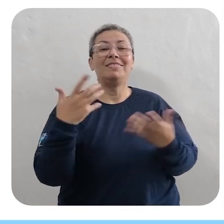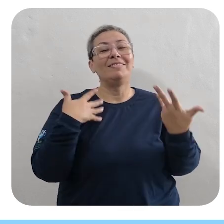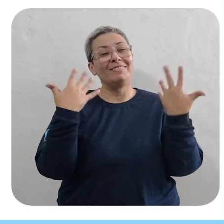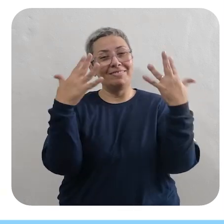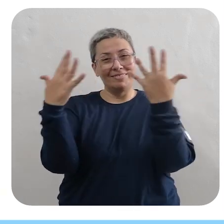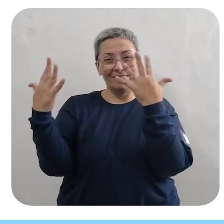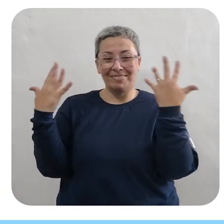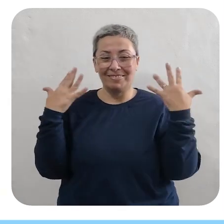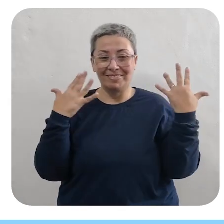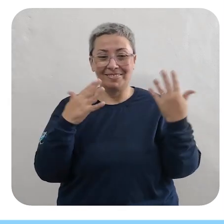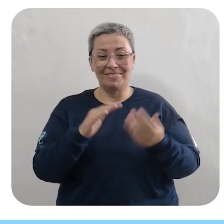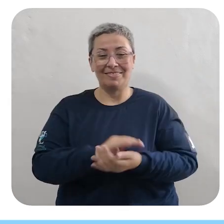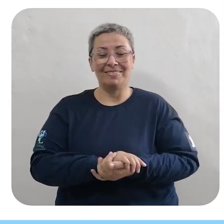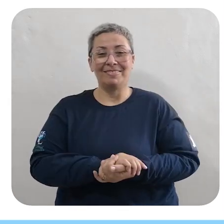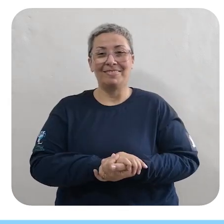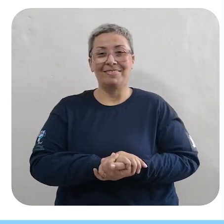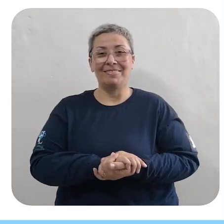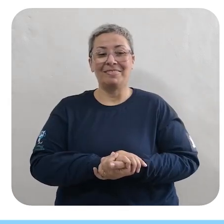Embora!